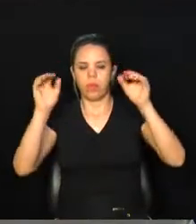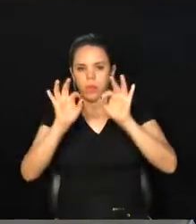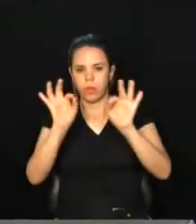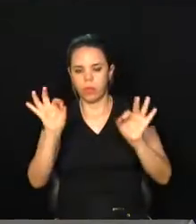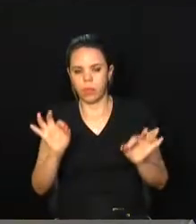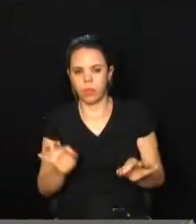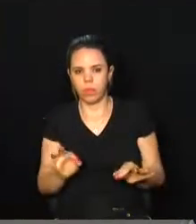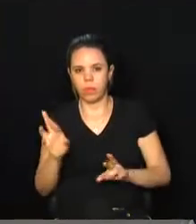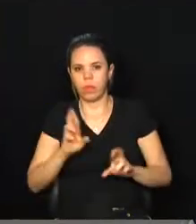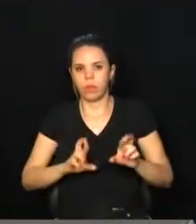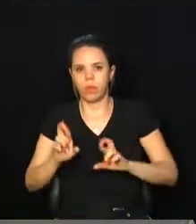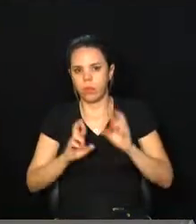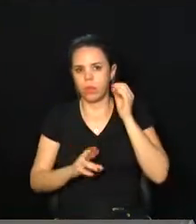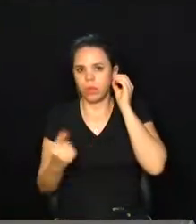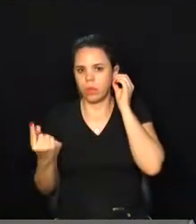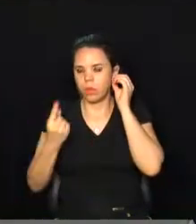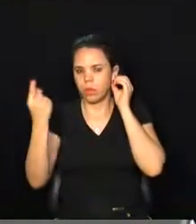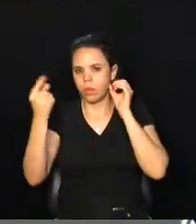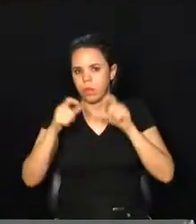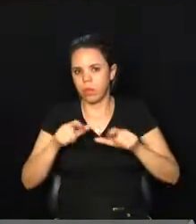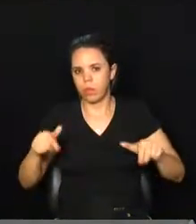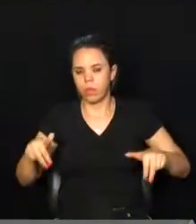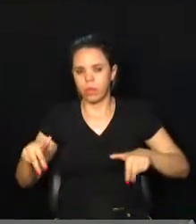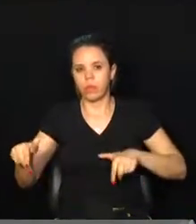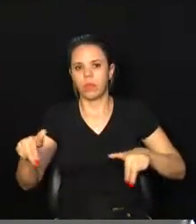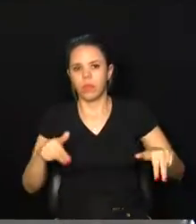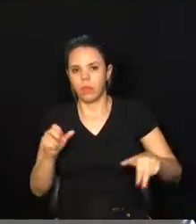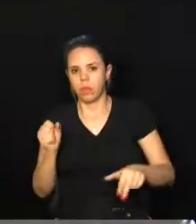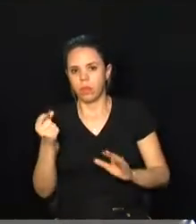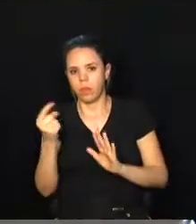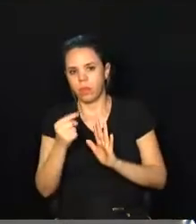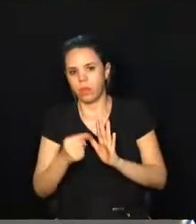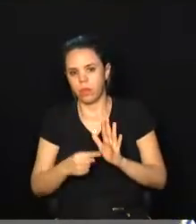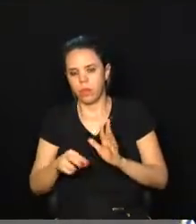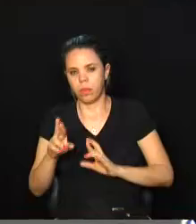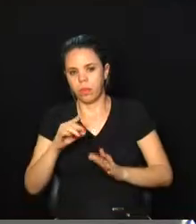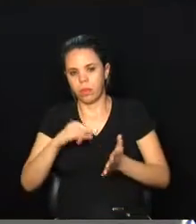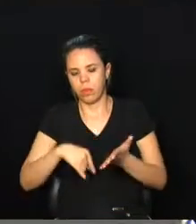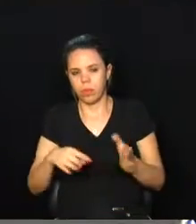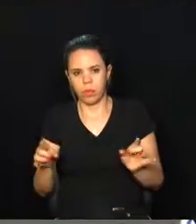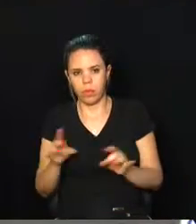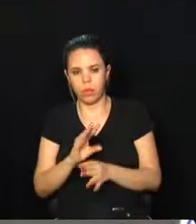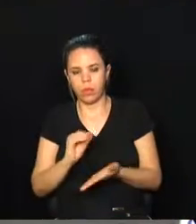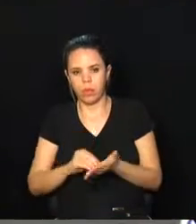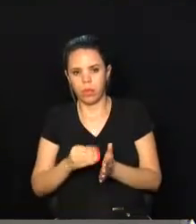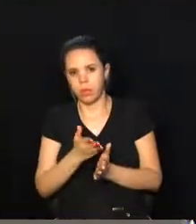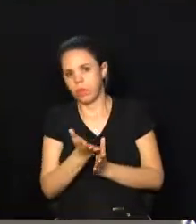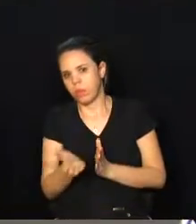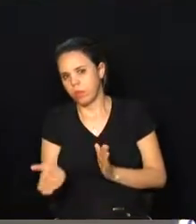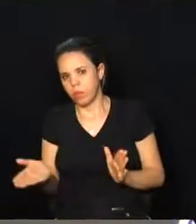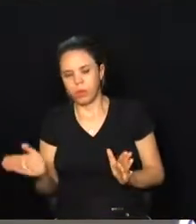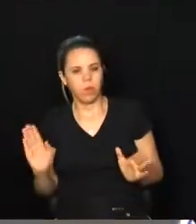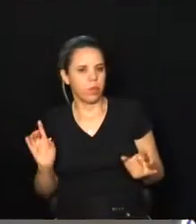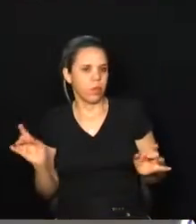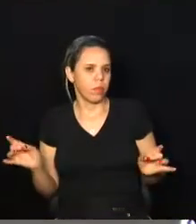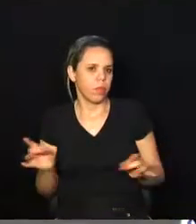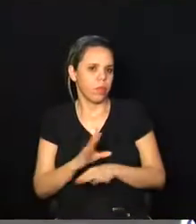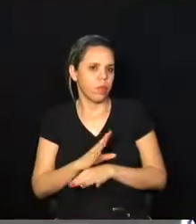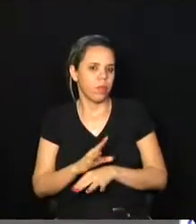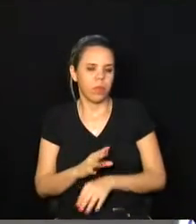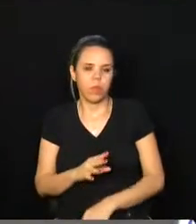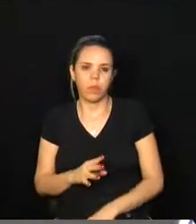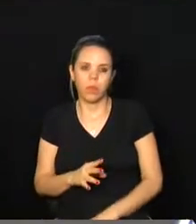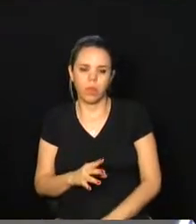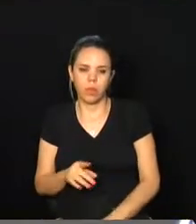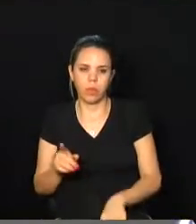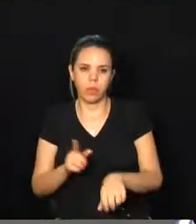Ele analisa lá a altura, recuo, papapá, esses 8 pontos, checklist, tem alguma coisa fora. E já nesse